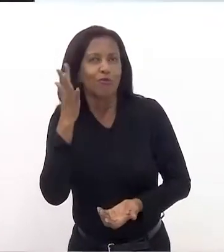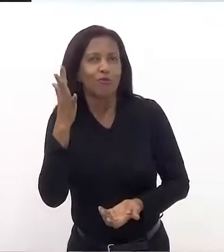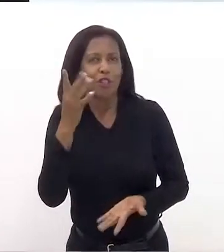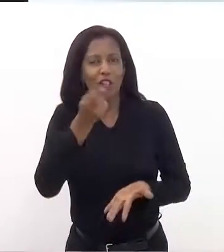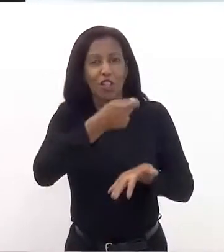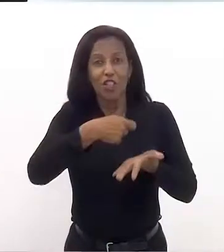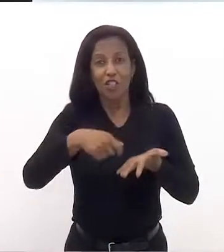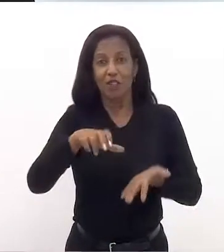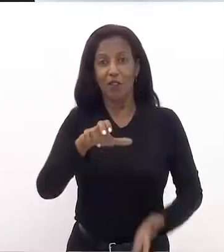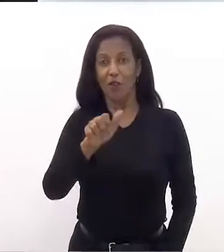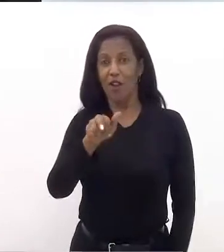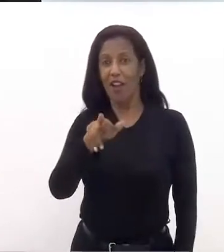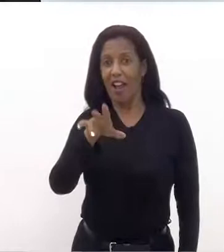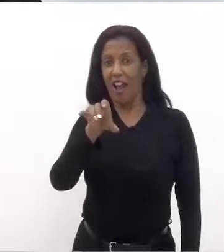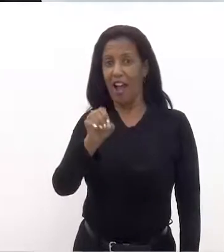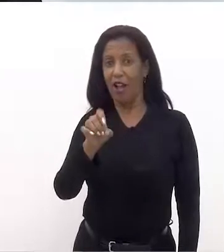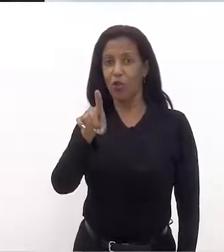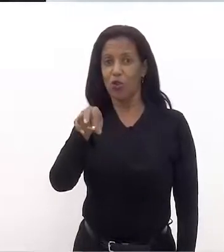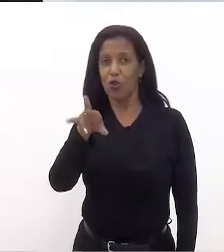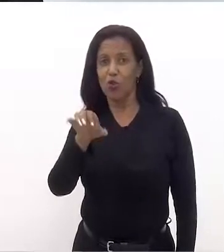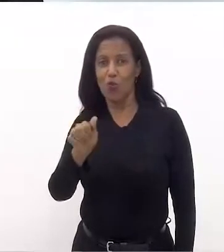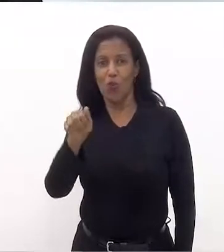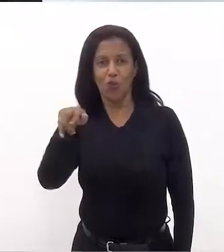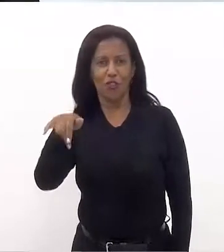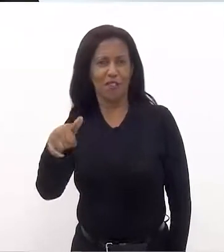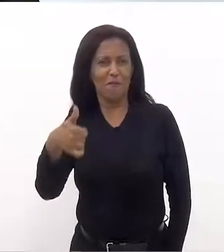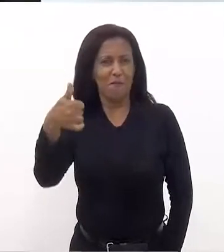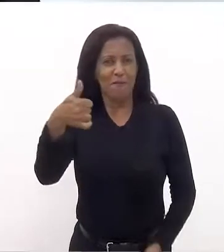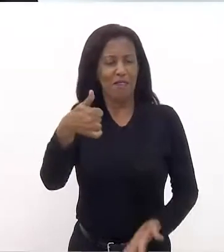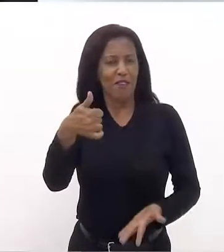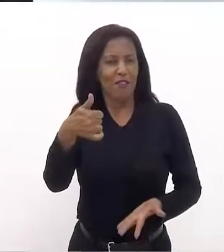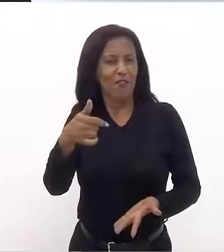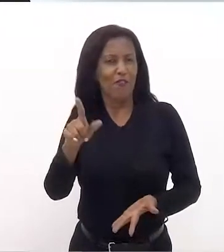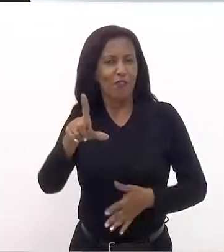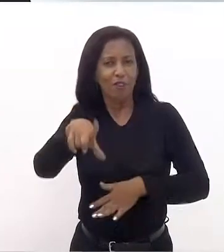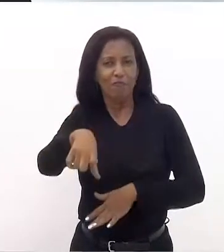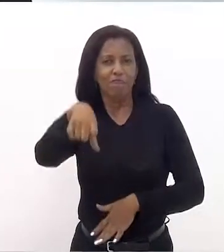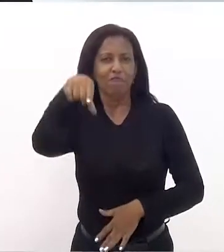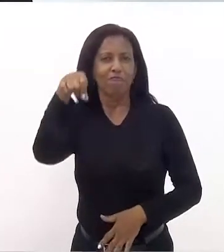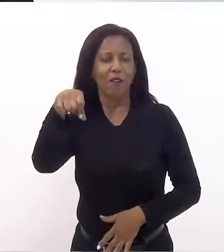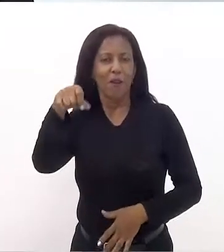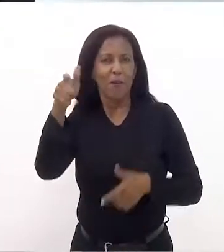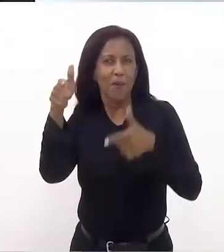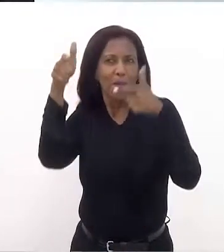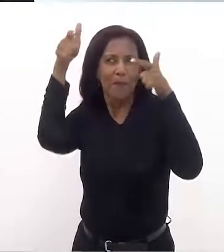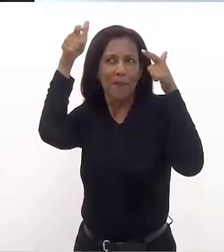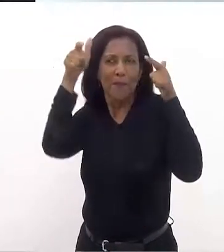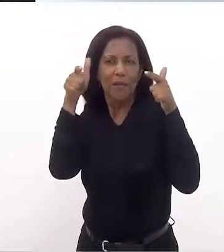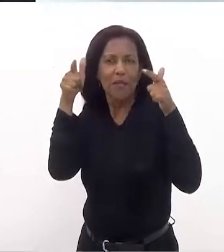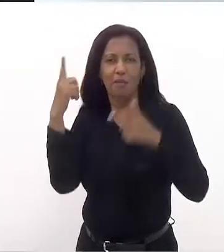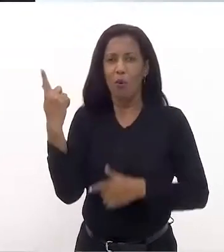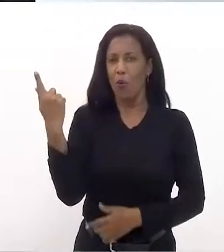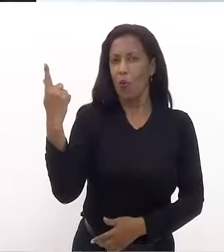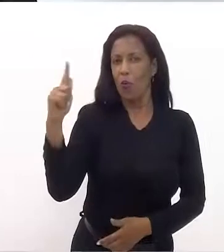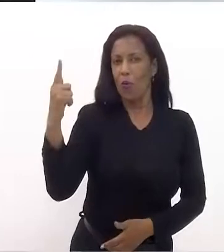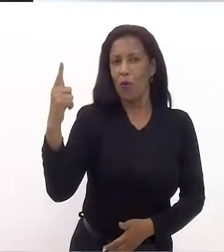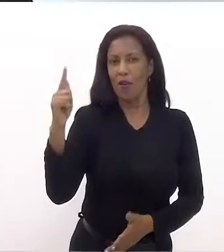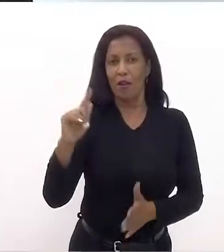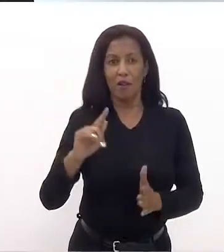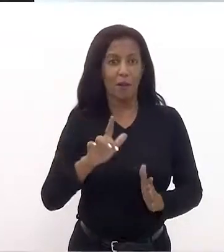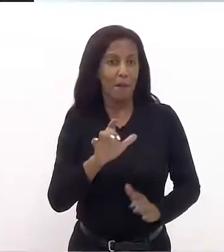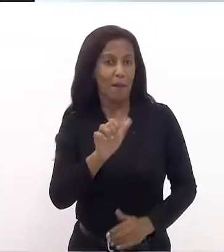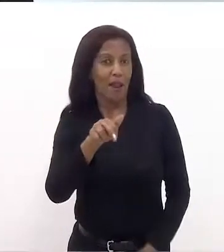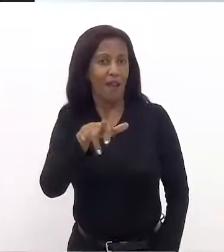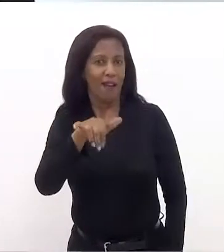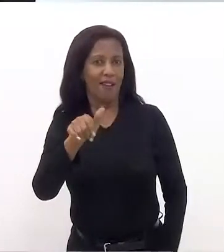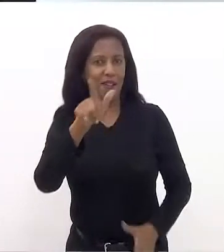Escreveu Carlos Drummond de Andrade sobre o meu entrevistado de hoje, que ainda foi eleito Príncipe dos Poetas Goianos pela